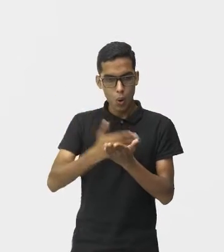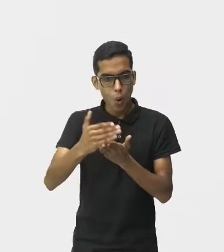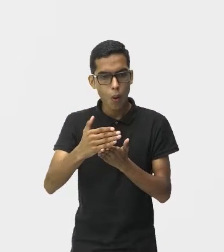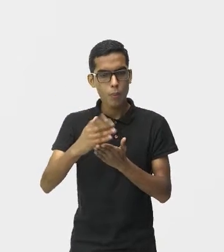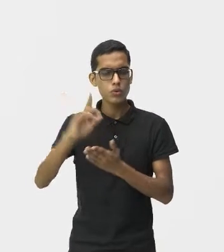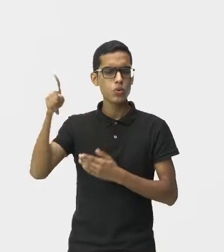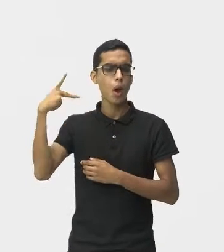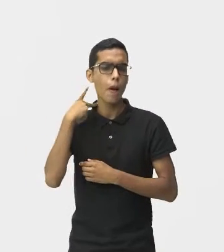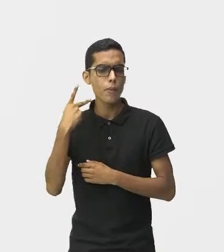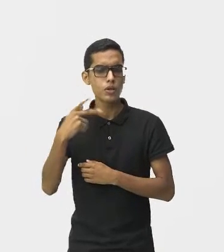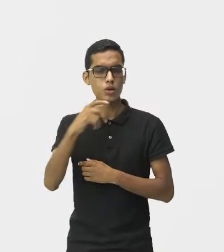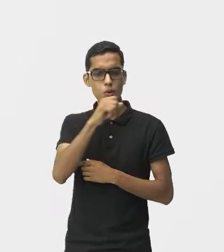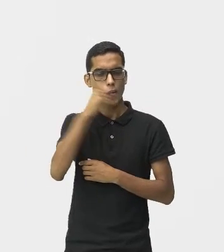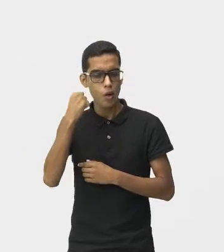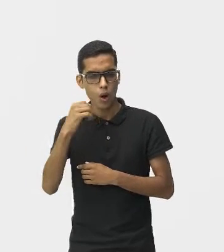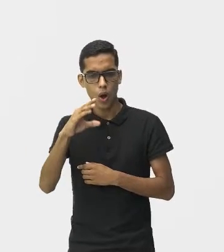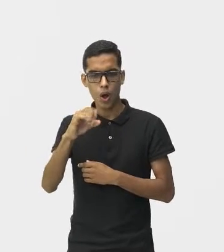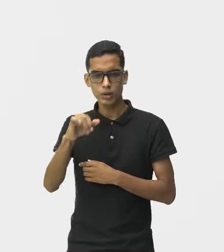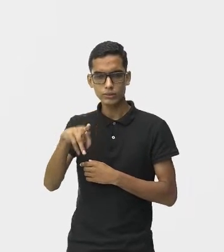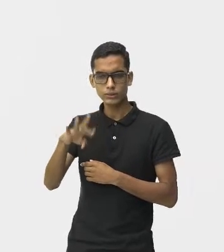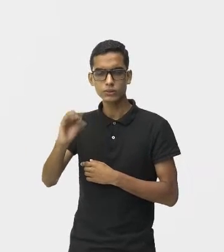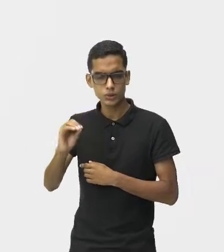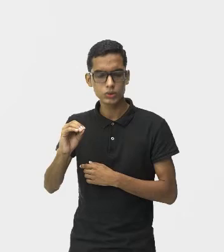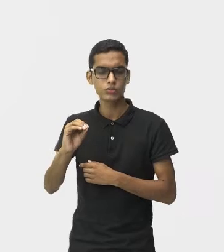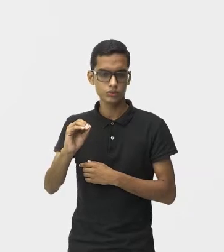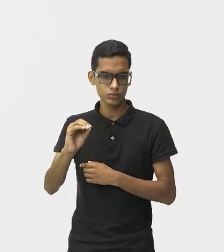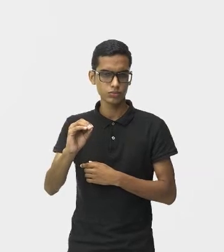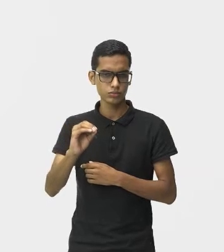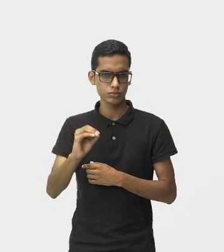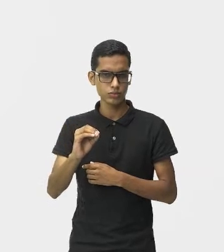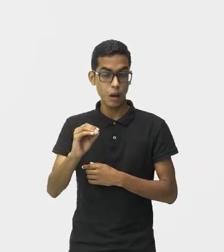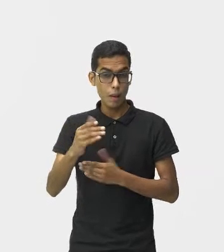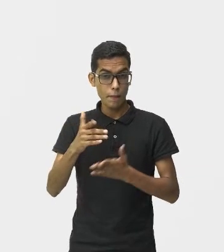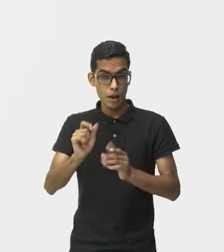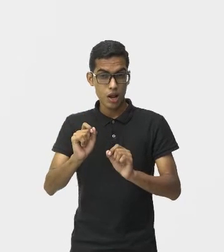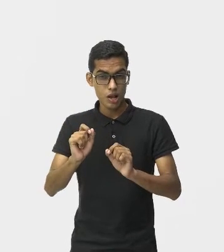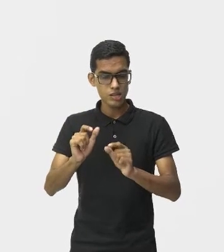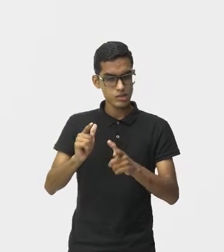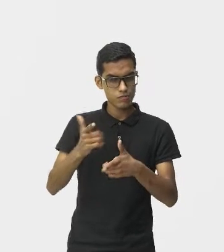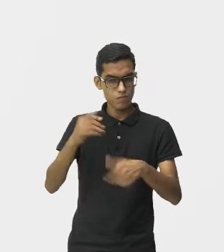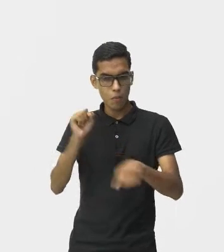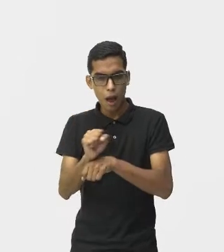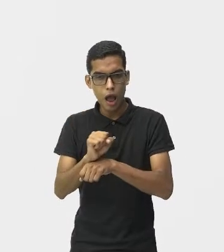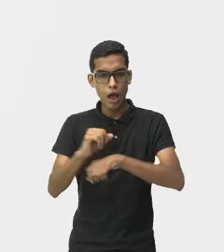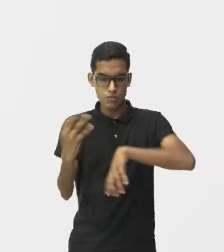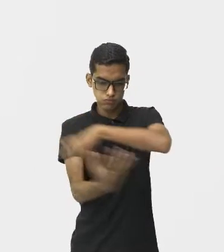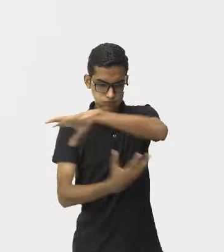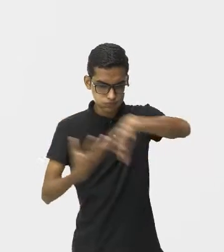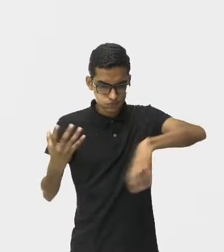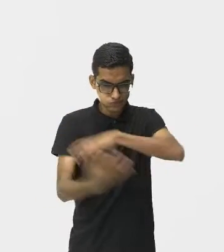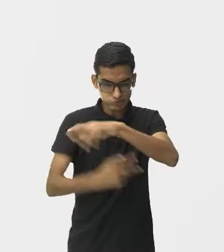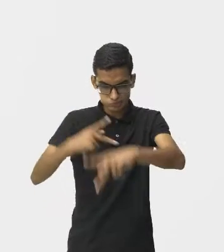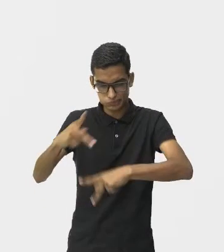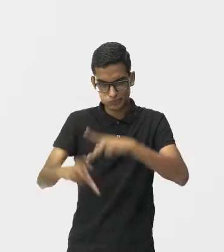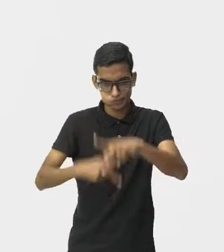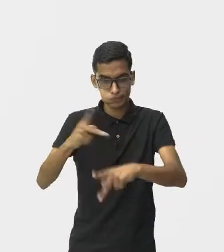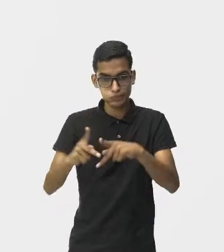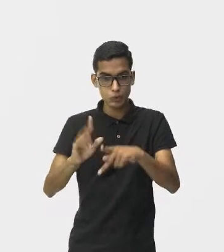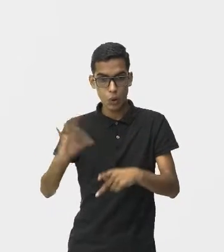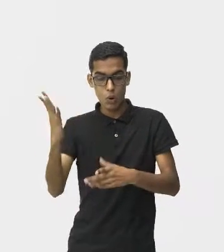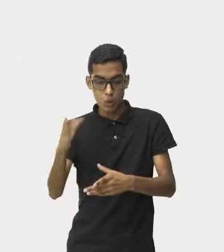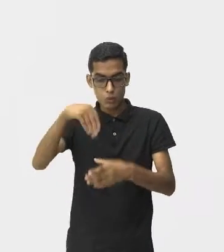e circo, para basicamente frear essas revoltas populares que aconteciam dentro do